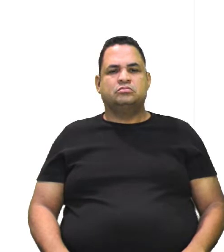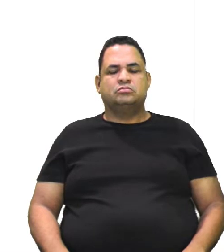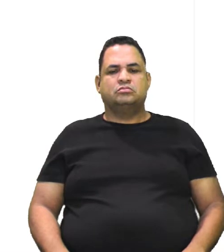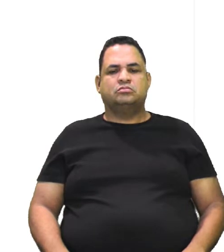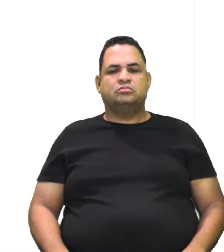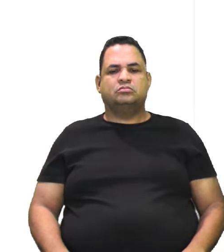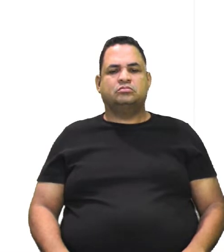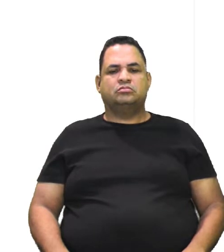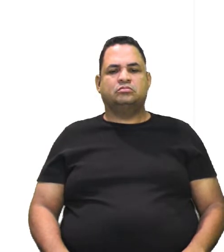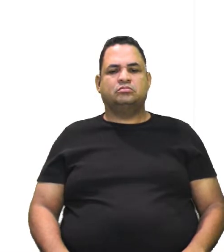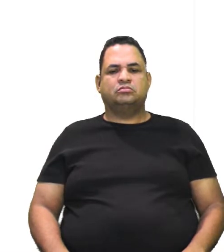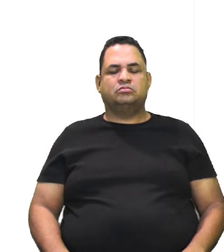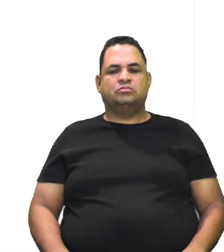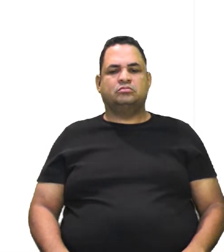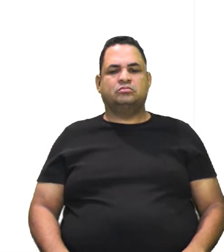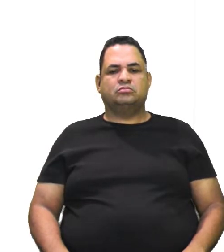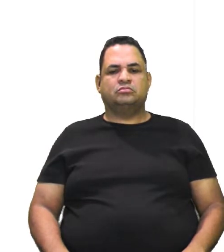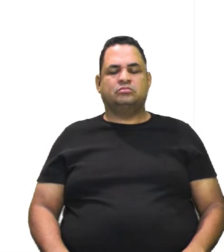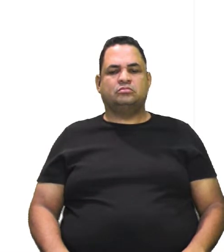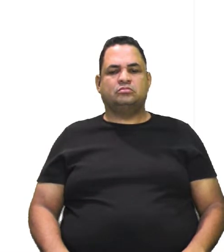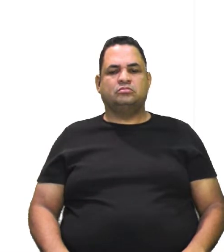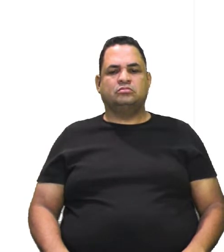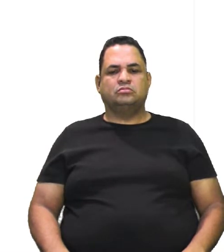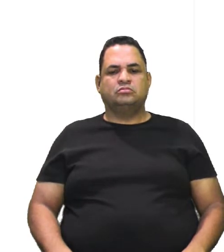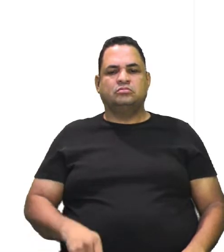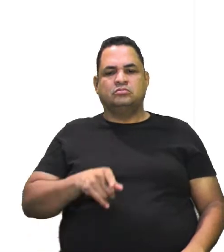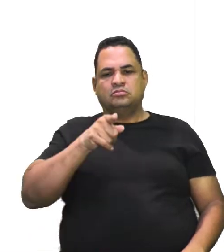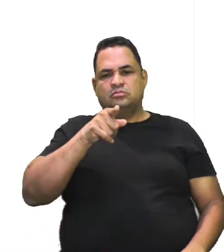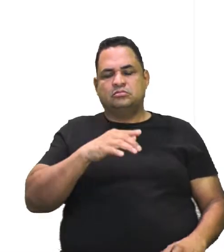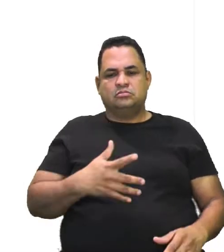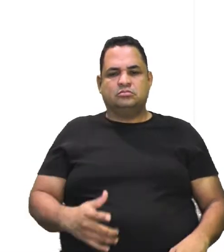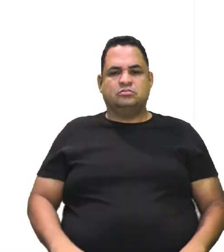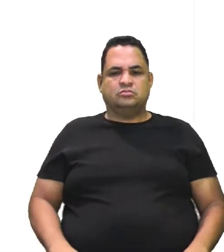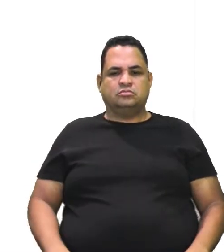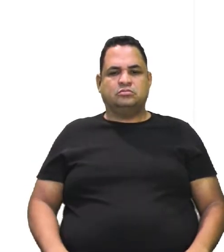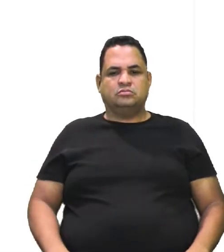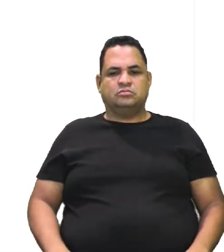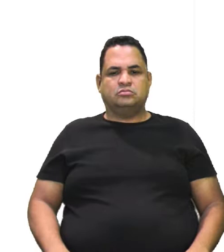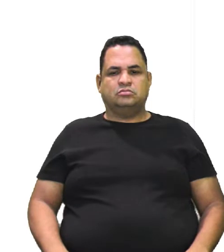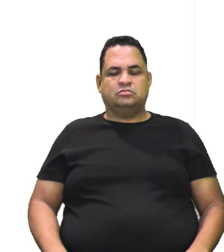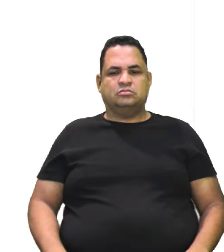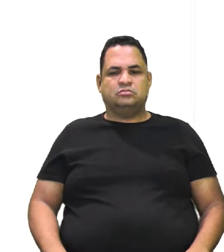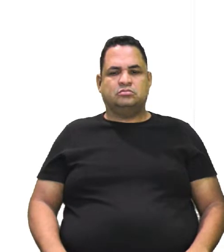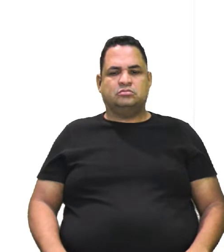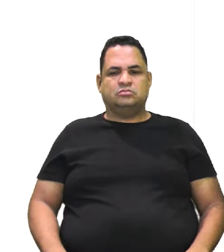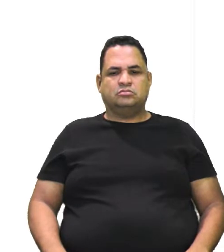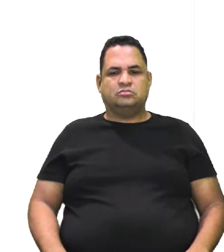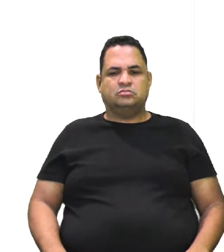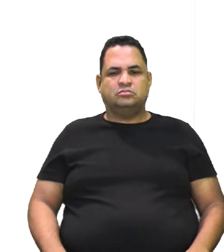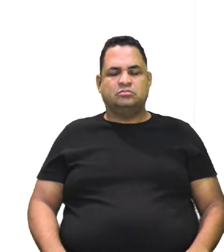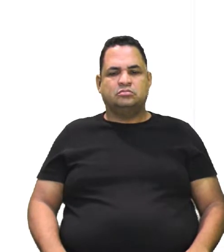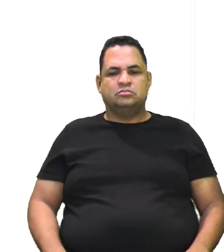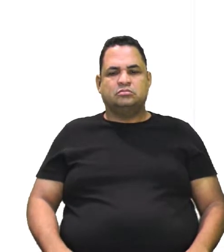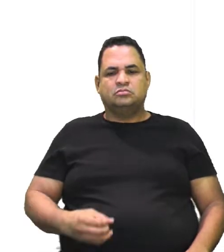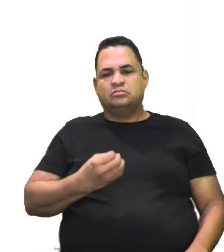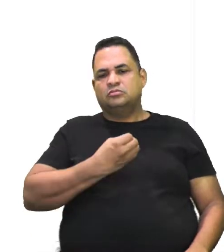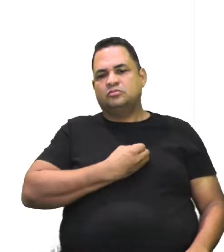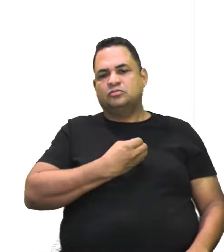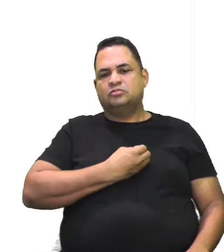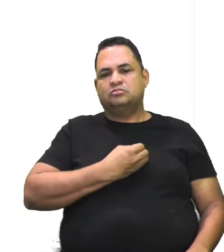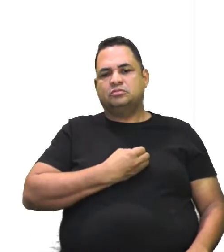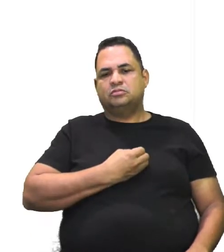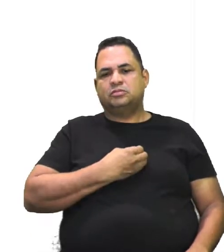Isso. tá aqui em cima do eixo, né? Se ele tá em cima do eixo, ele não tá no quadrante, né? Ah, então se ele não está no quadrante, um dos valores é